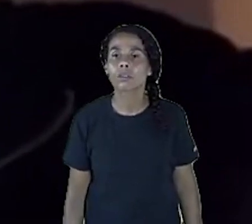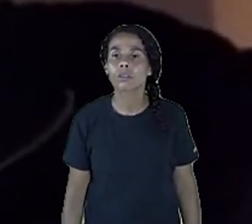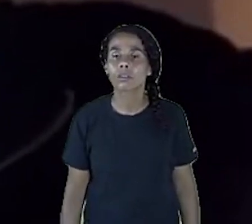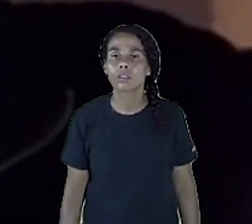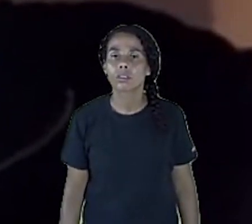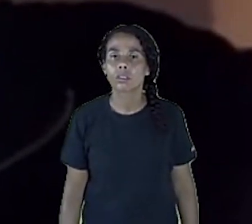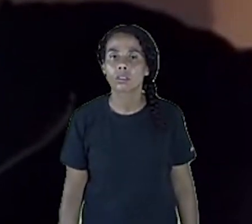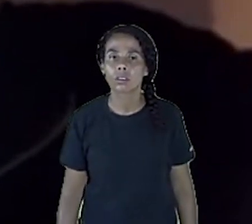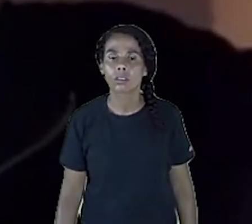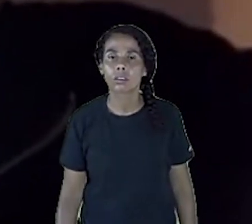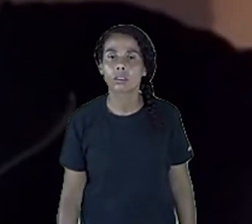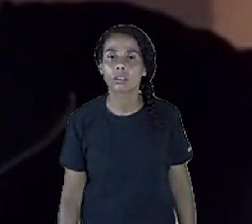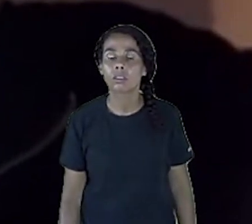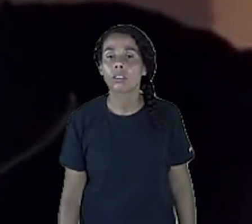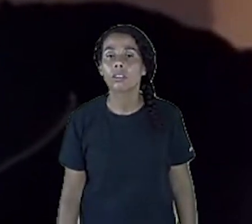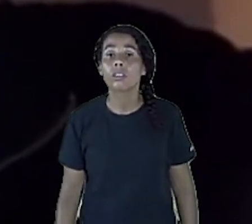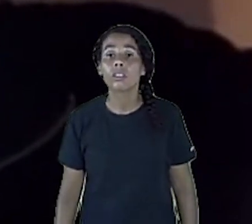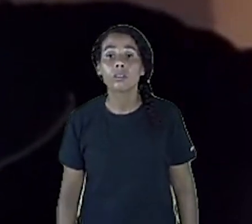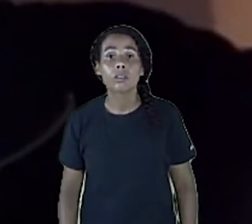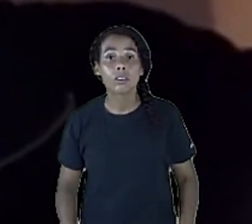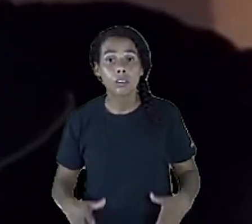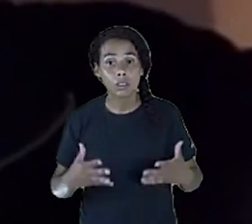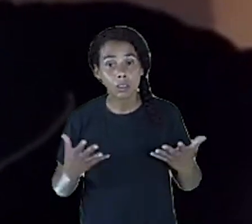uma coisa, ser qualquer coisa.